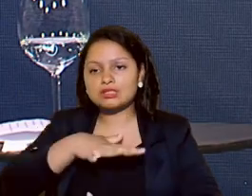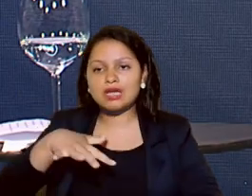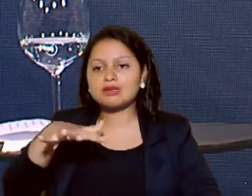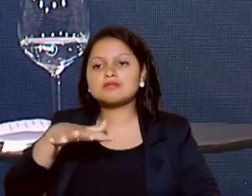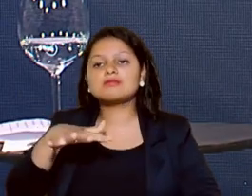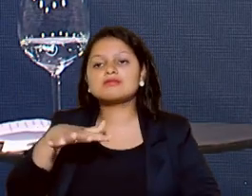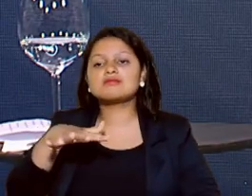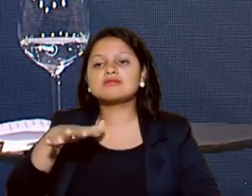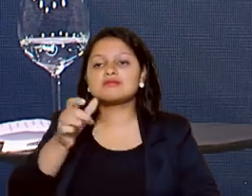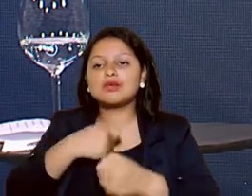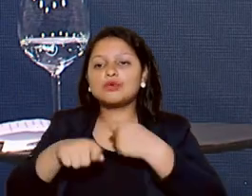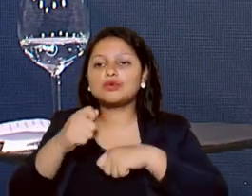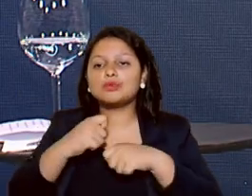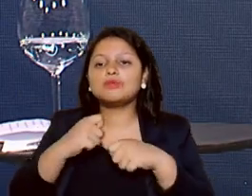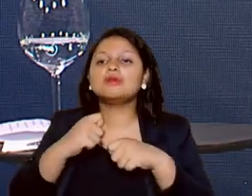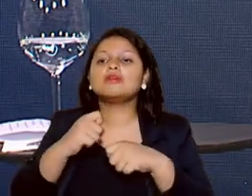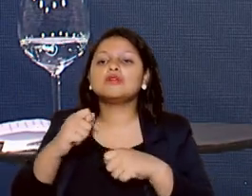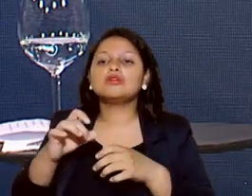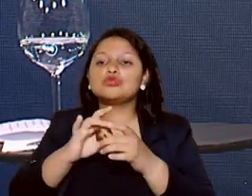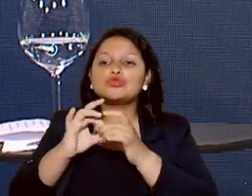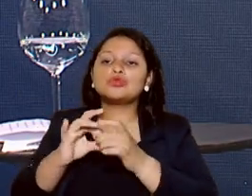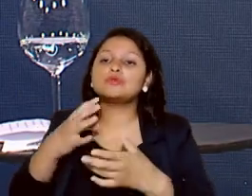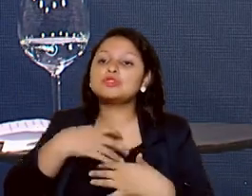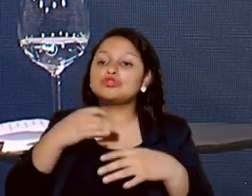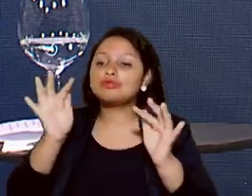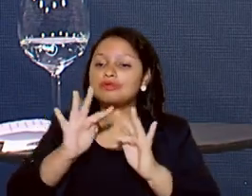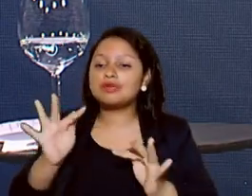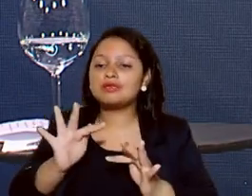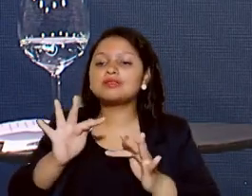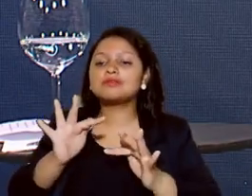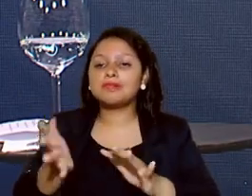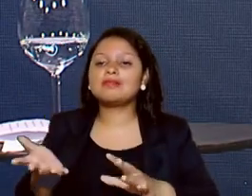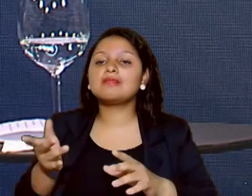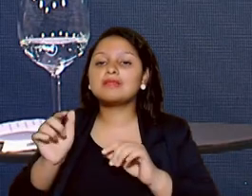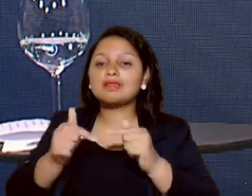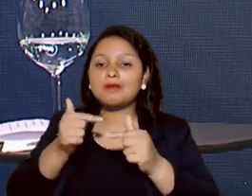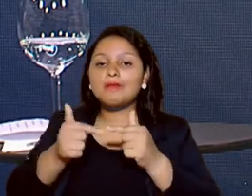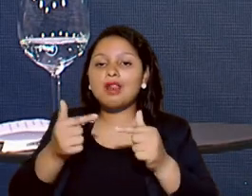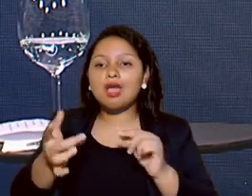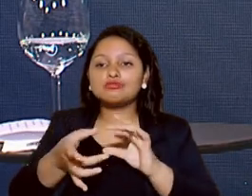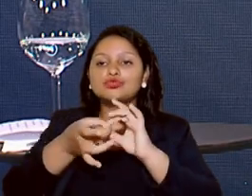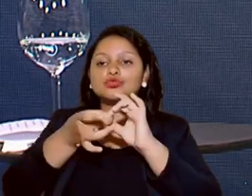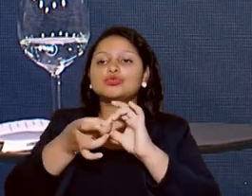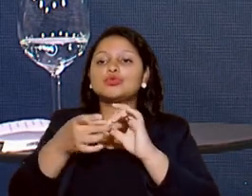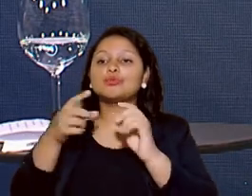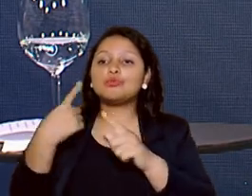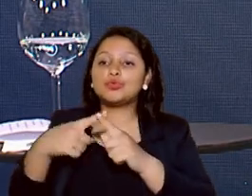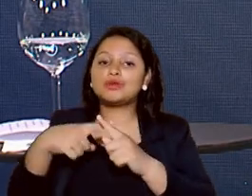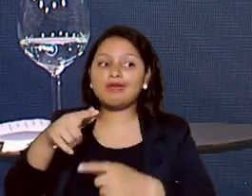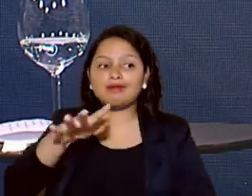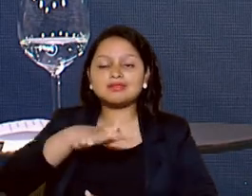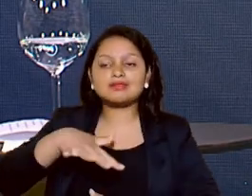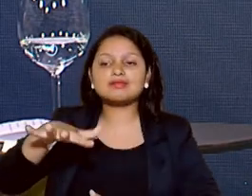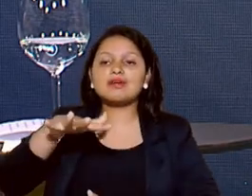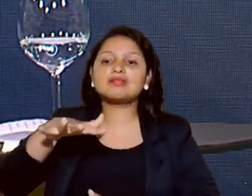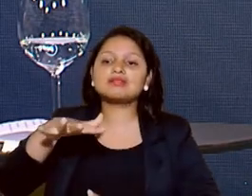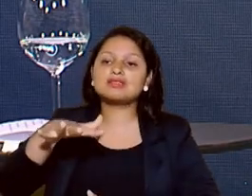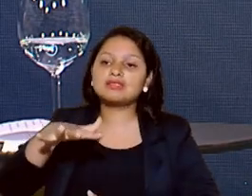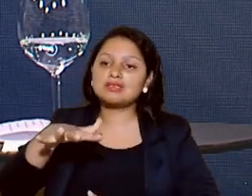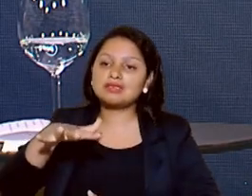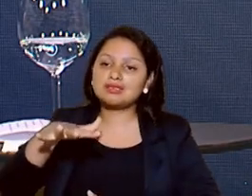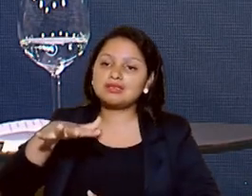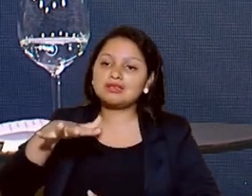Nós estudamos aqui felicíssimos em trabalhar integrado com eles tá porque eles é que são a essência do processo né